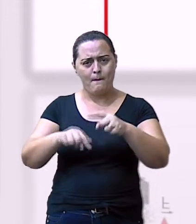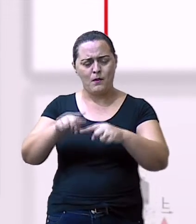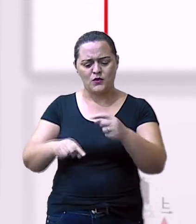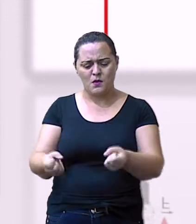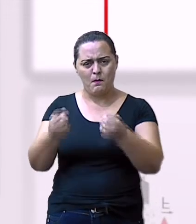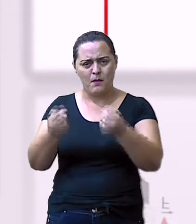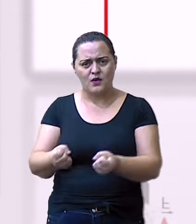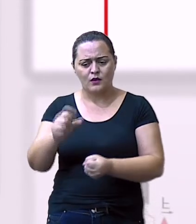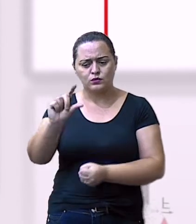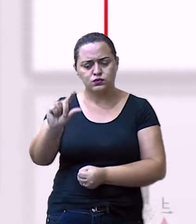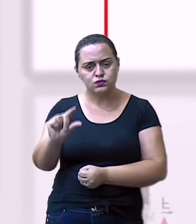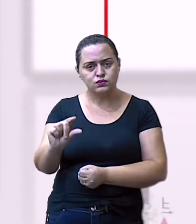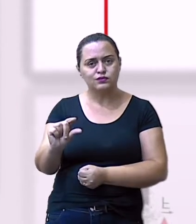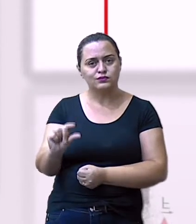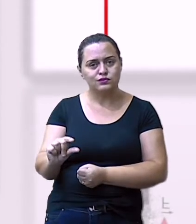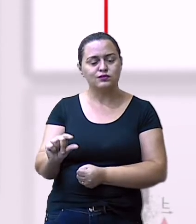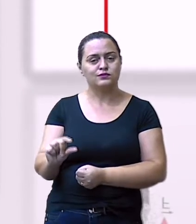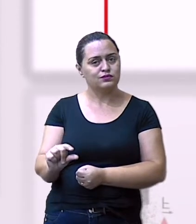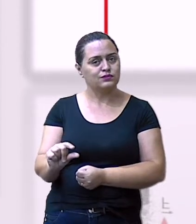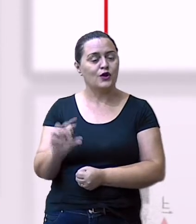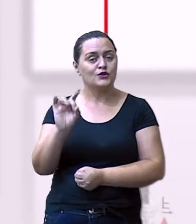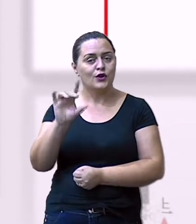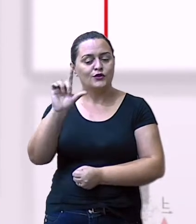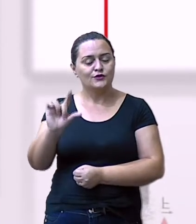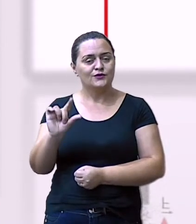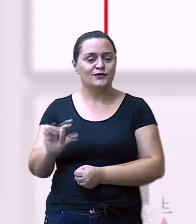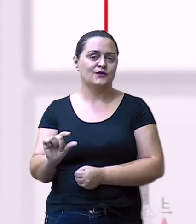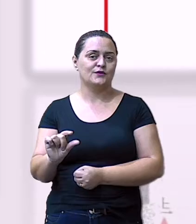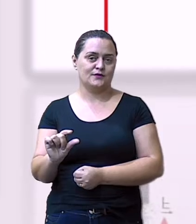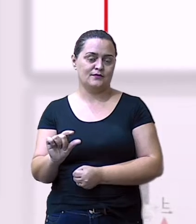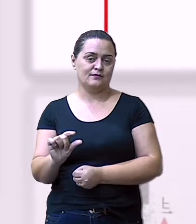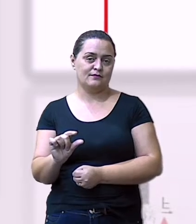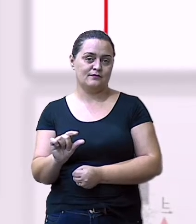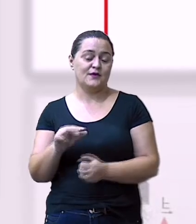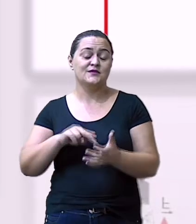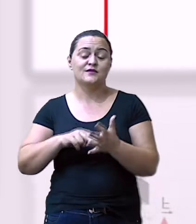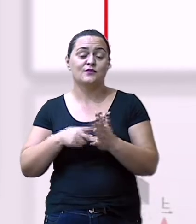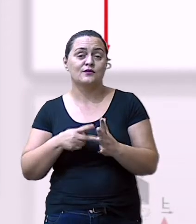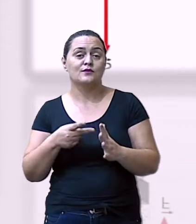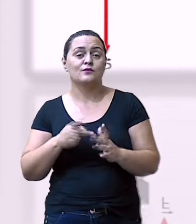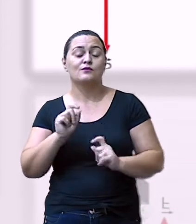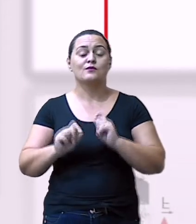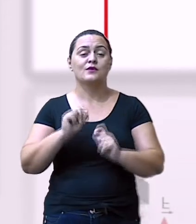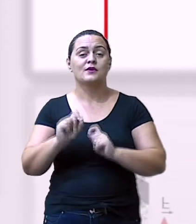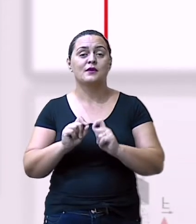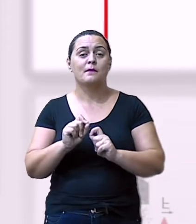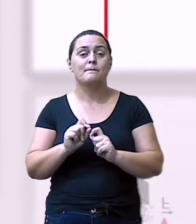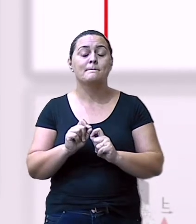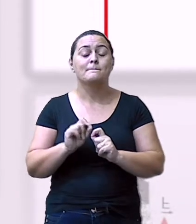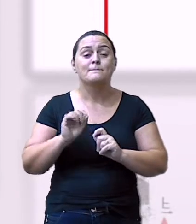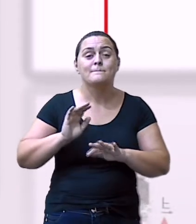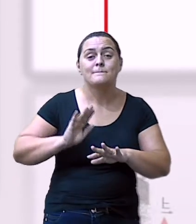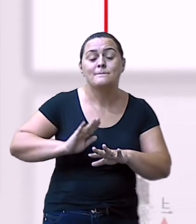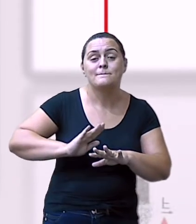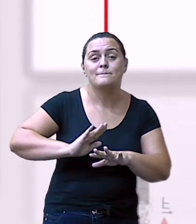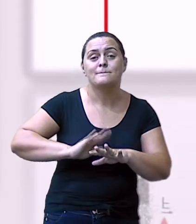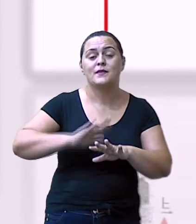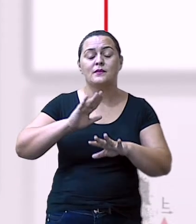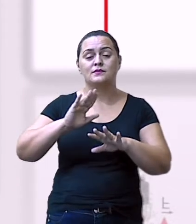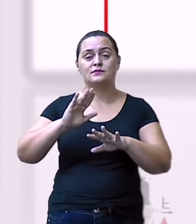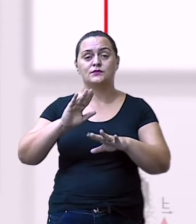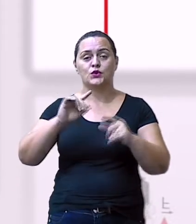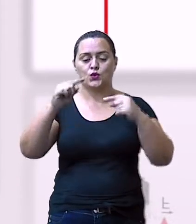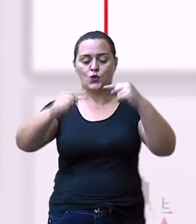da força motora necessária para levantar um corpo de uma altura de 10 centímetros, nós